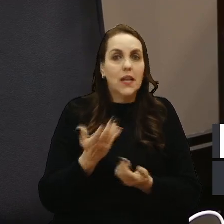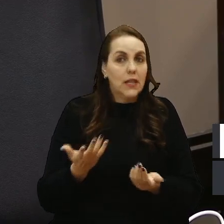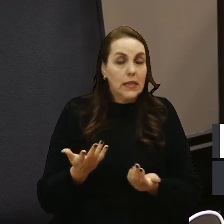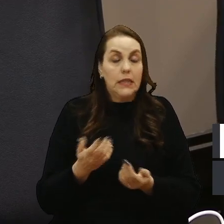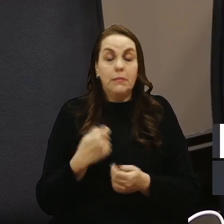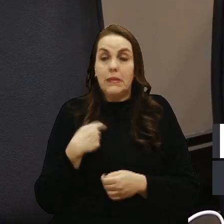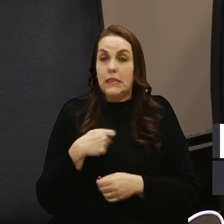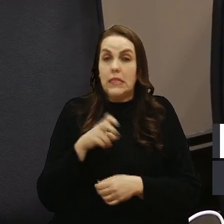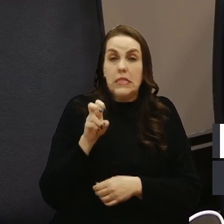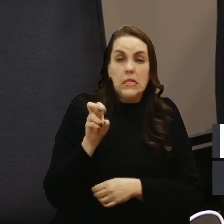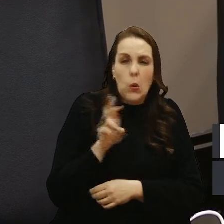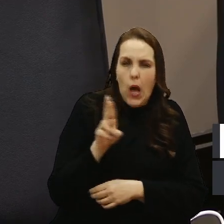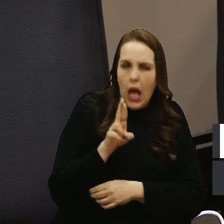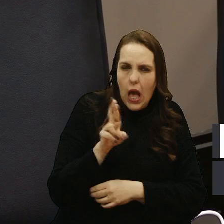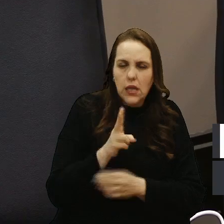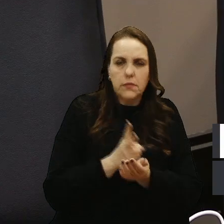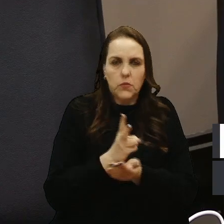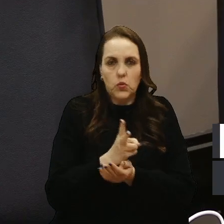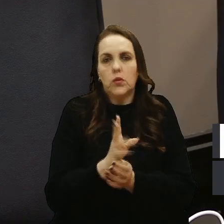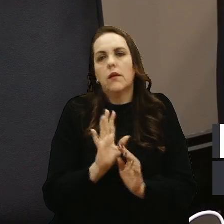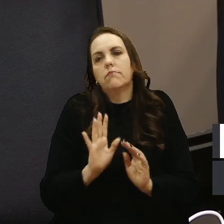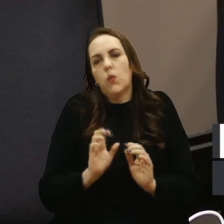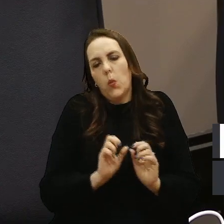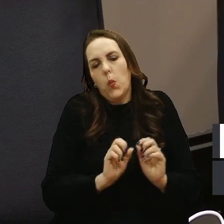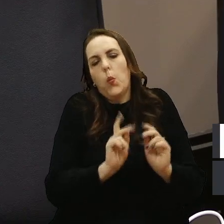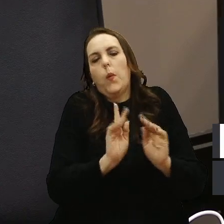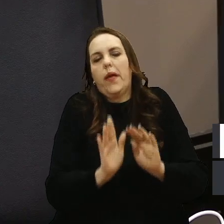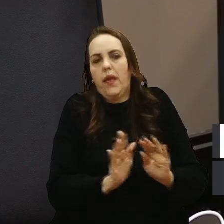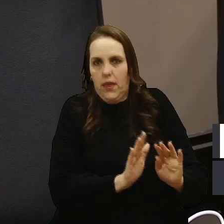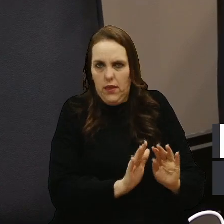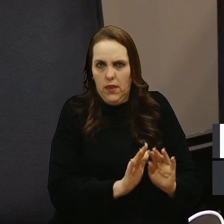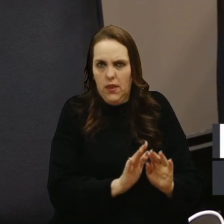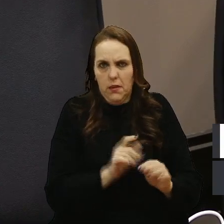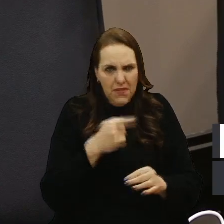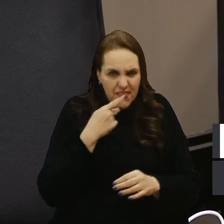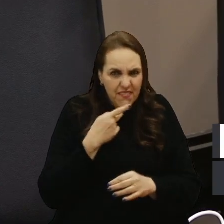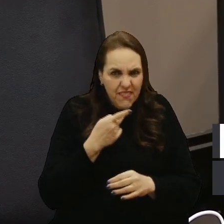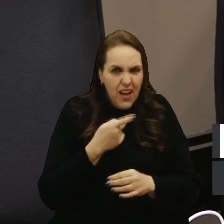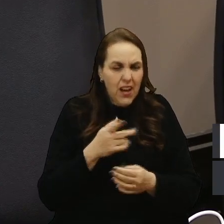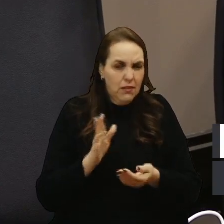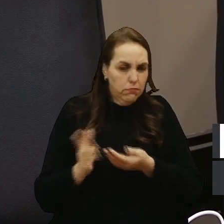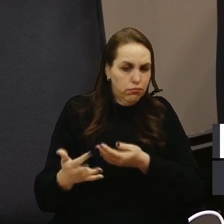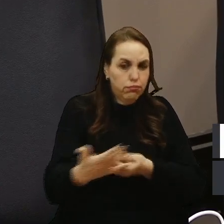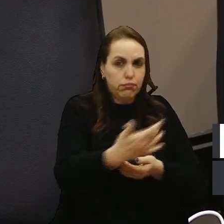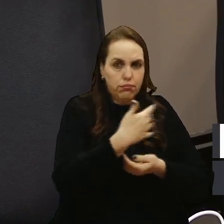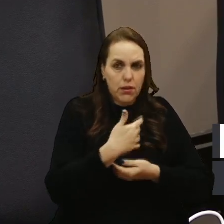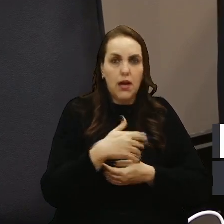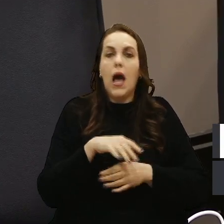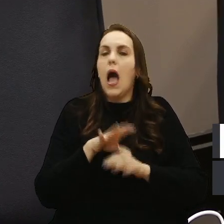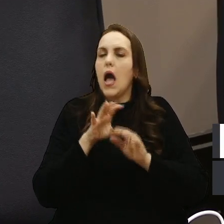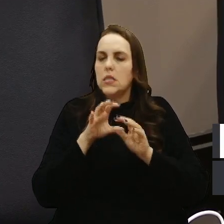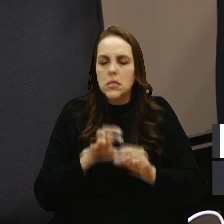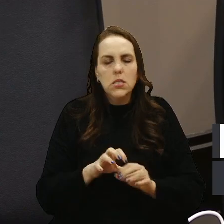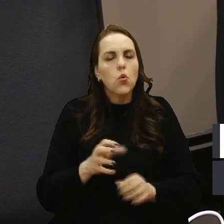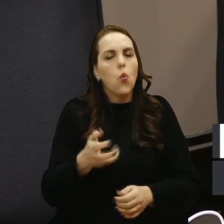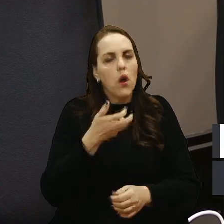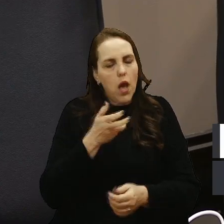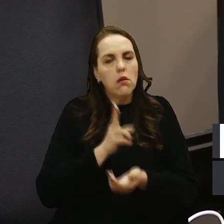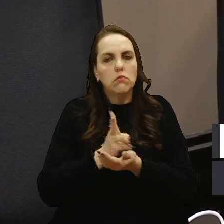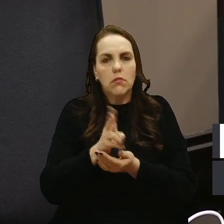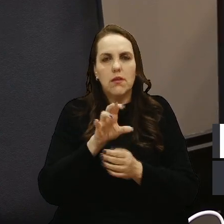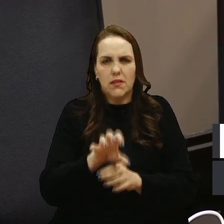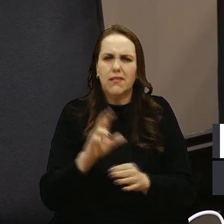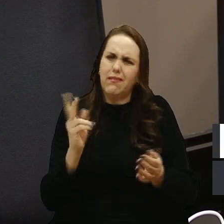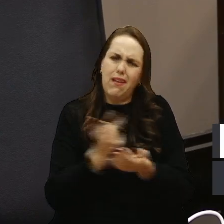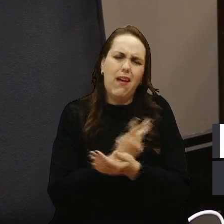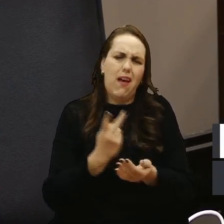R$ 5,00 para manter. Aí era uma coisa, mas não. A pessoa vai lá e diz que arrecada só assim e quer continuar sendo assim. Então tá errado, mas parabenizar e dizer